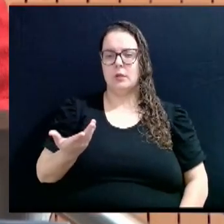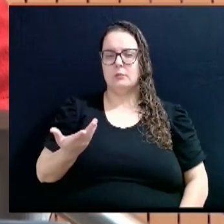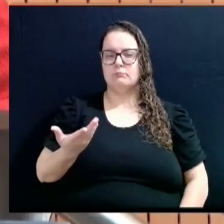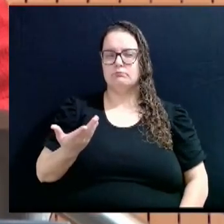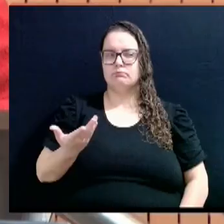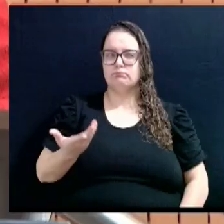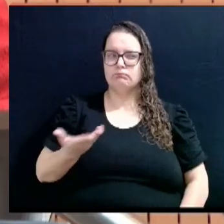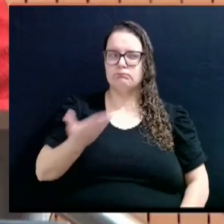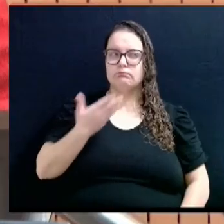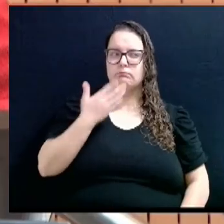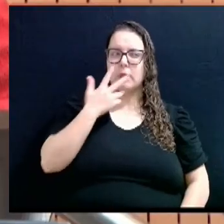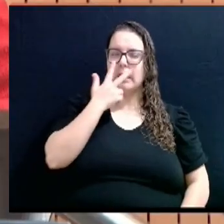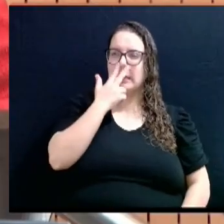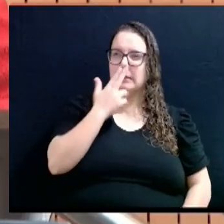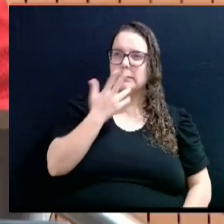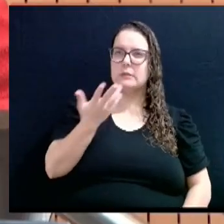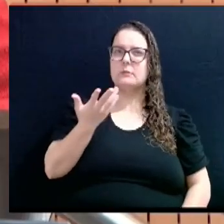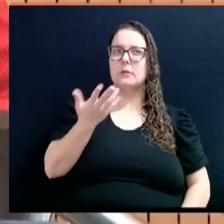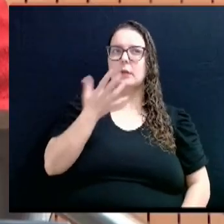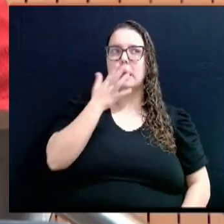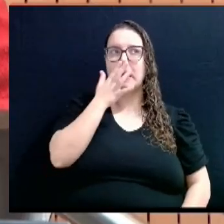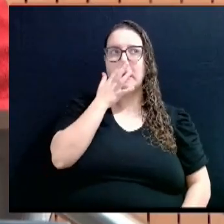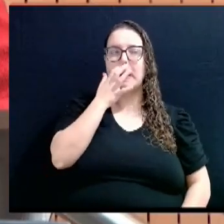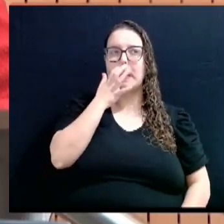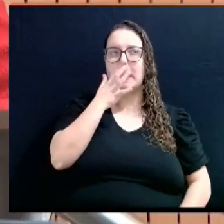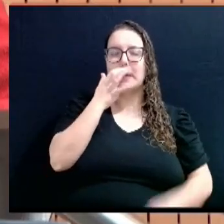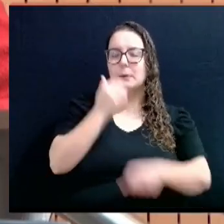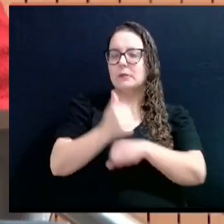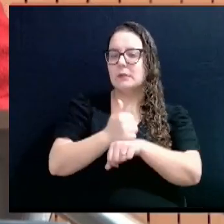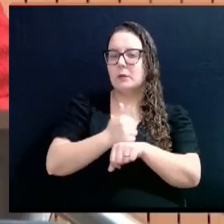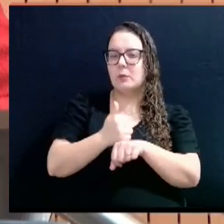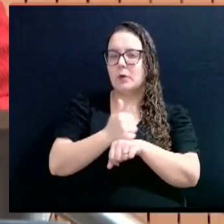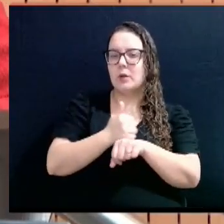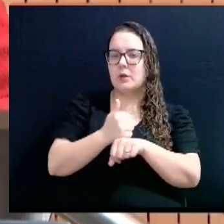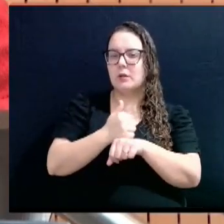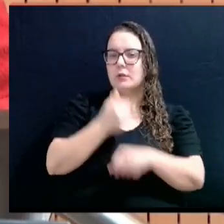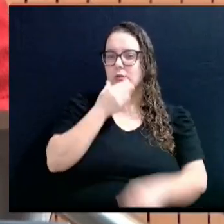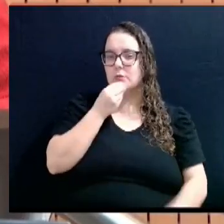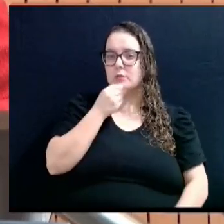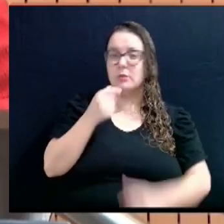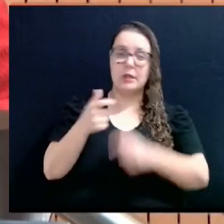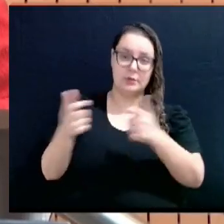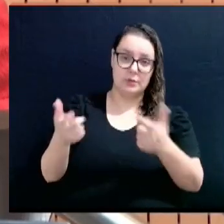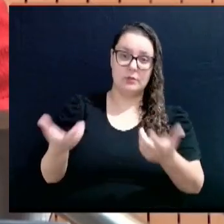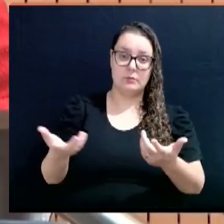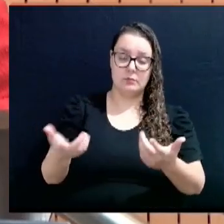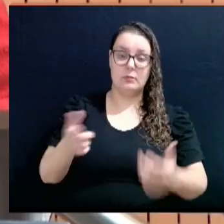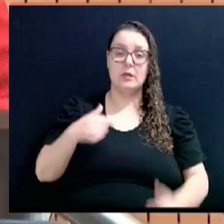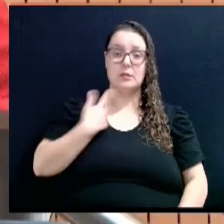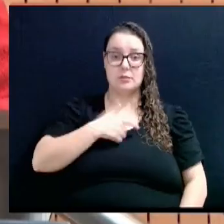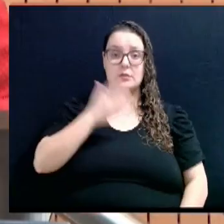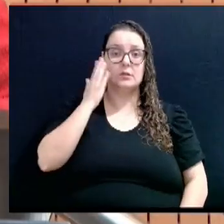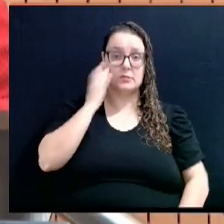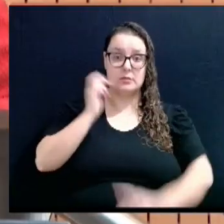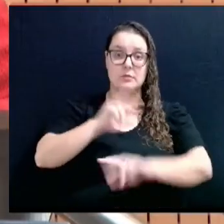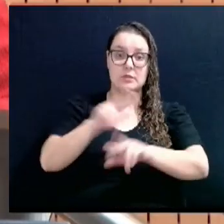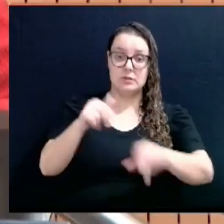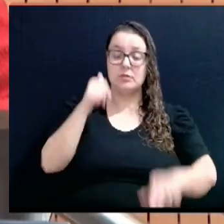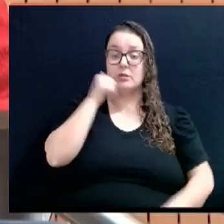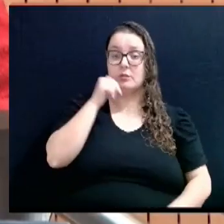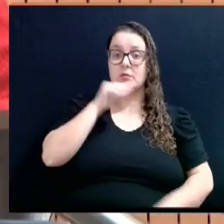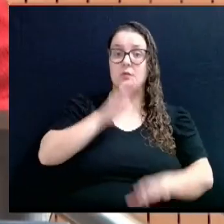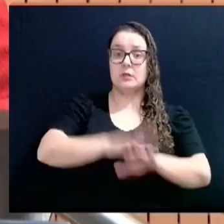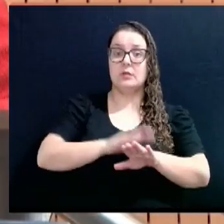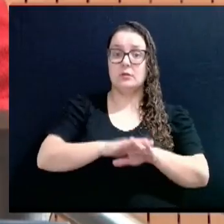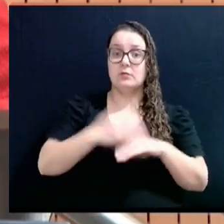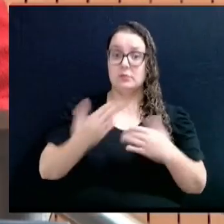que é uma carreira de homens, né? Mas a gente sabe que tem muitas mulheres atuando de